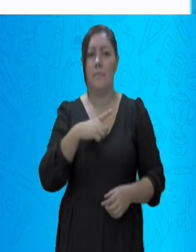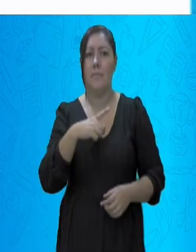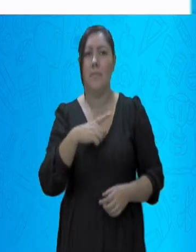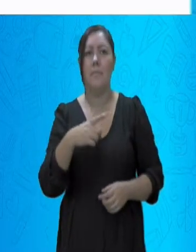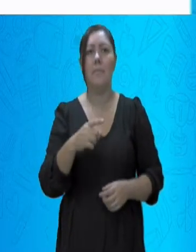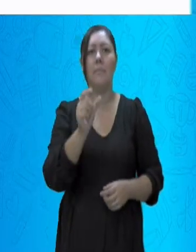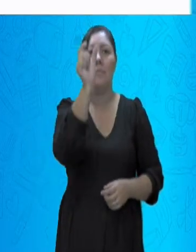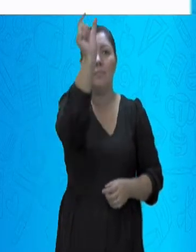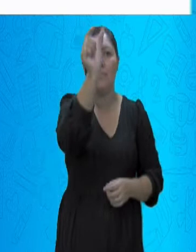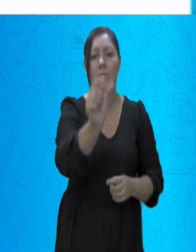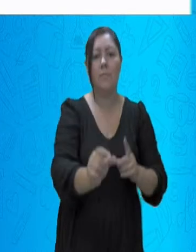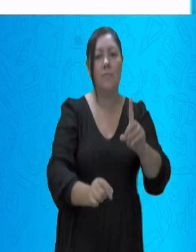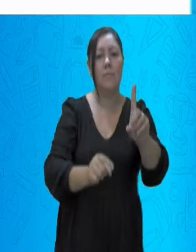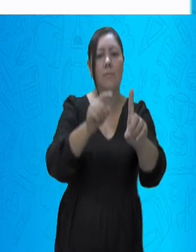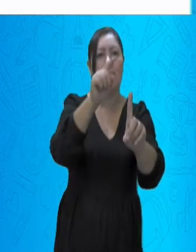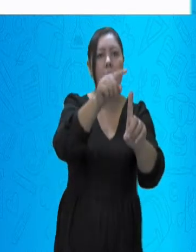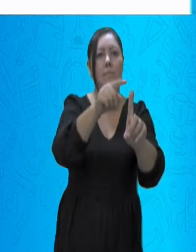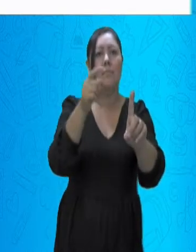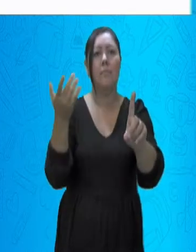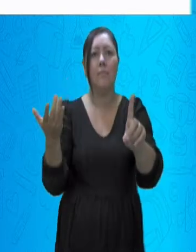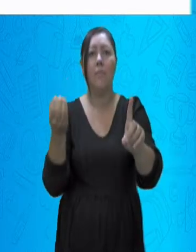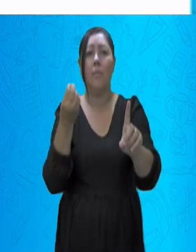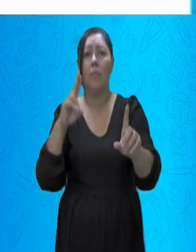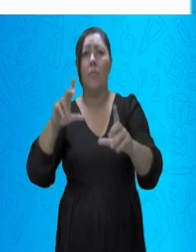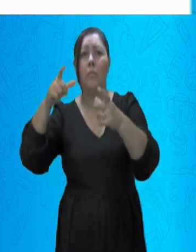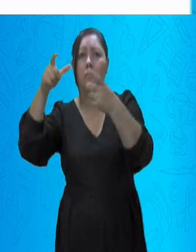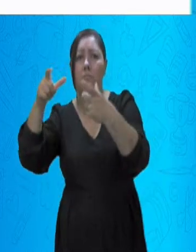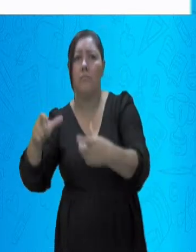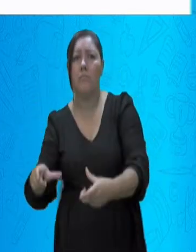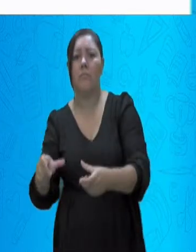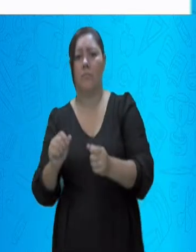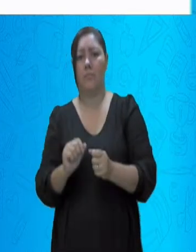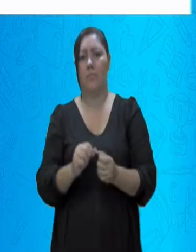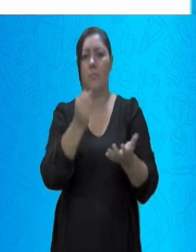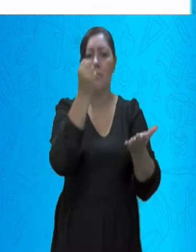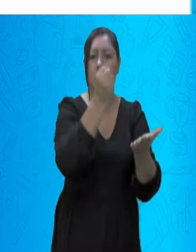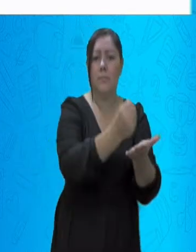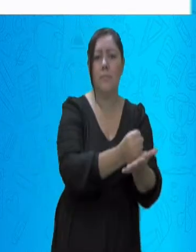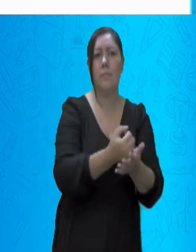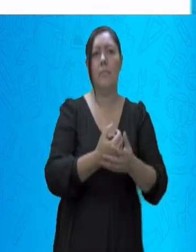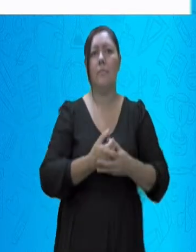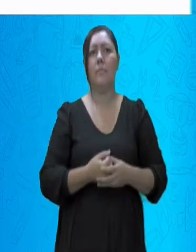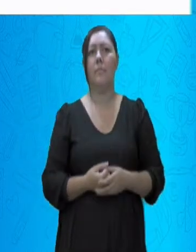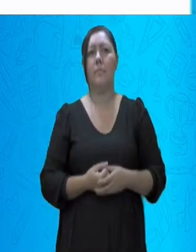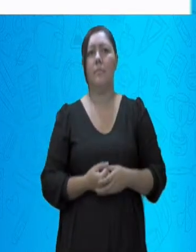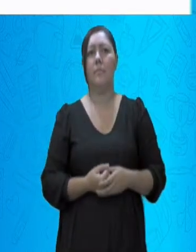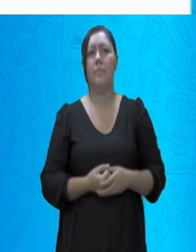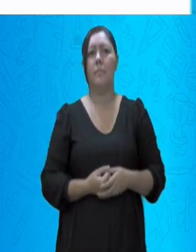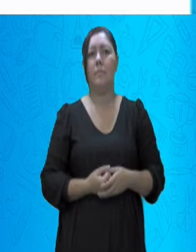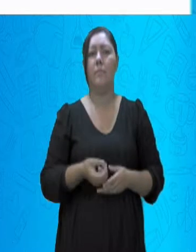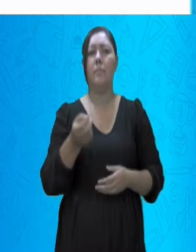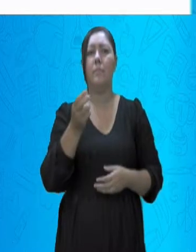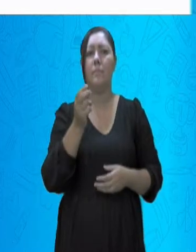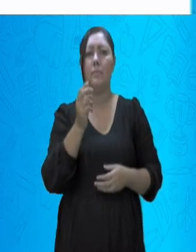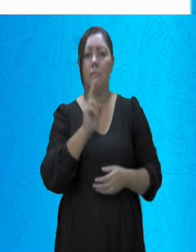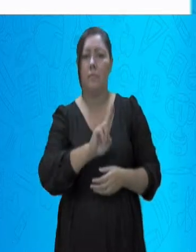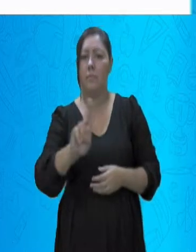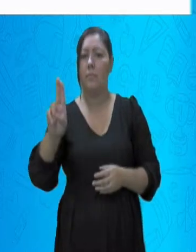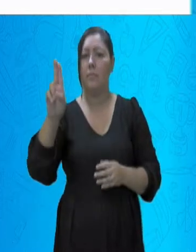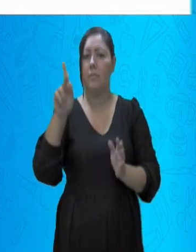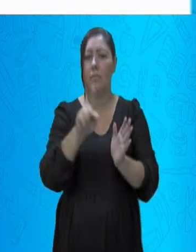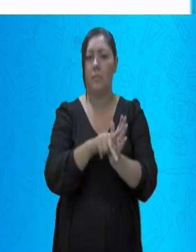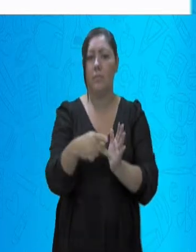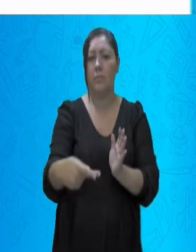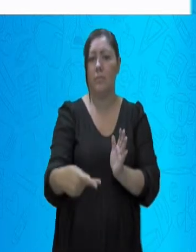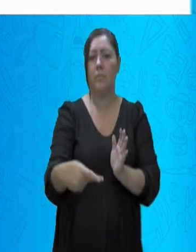algum lugar, alguma marca, entre outras situações. O nome próprio serve para identificar